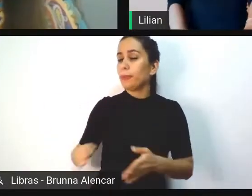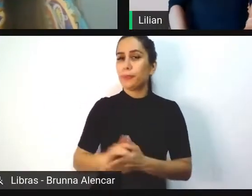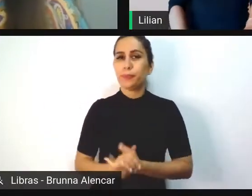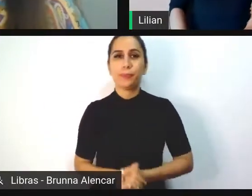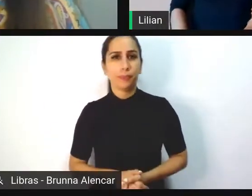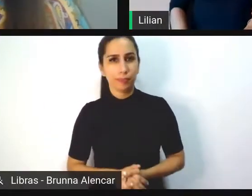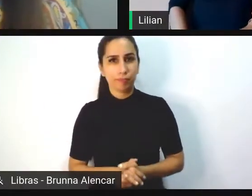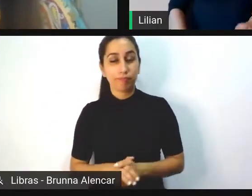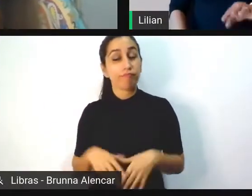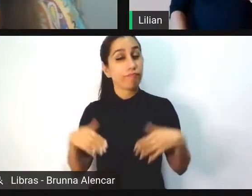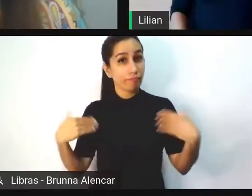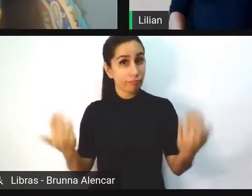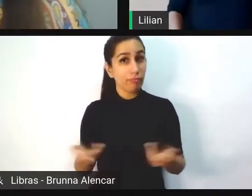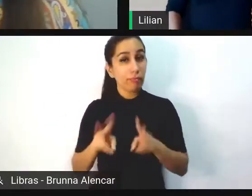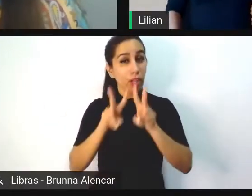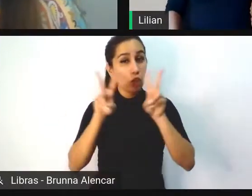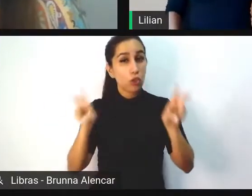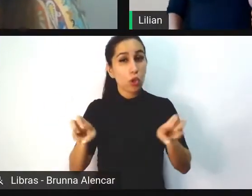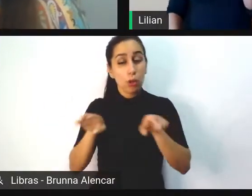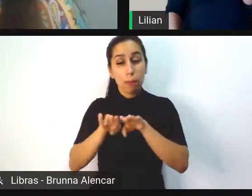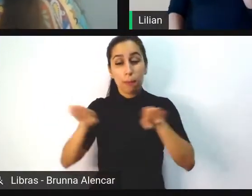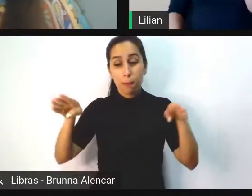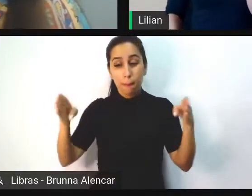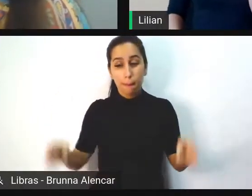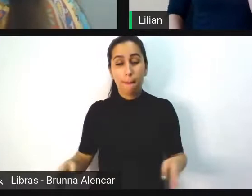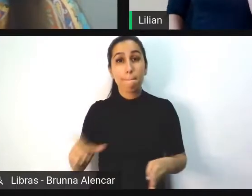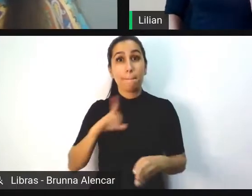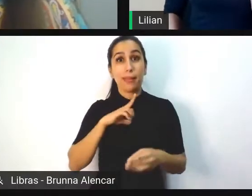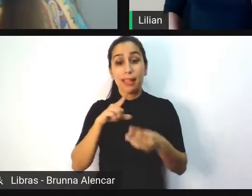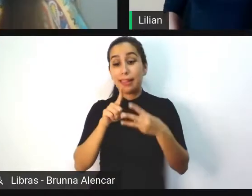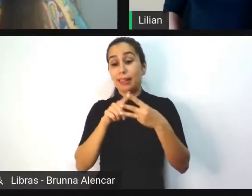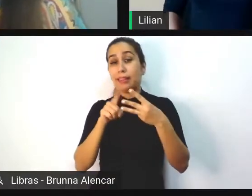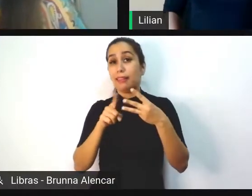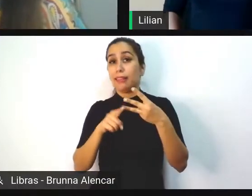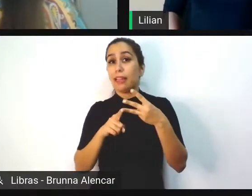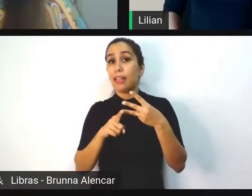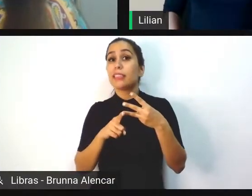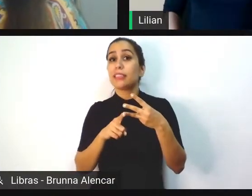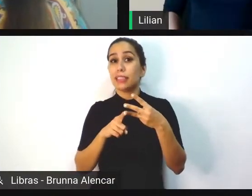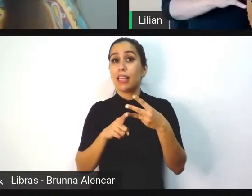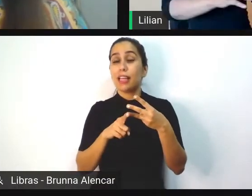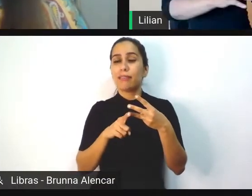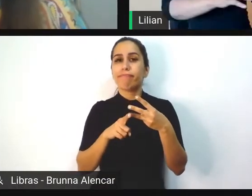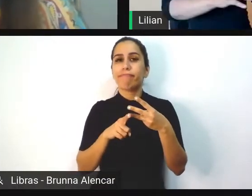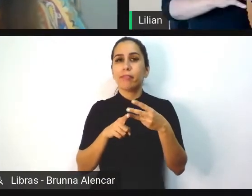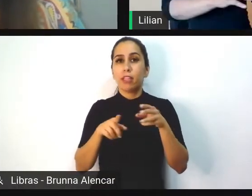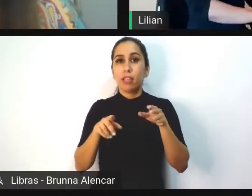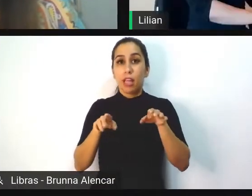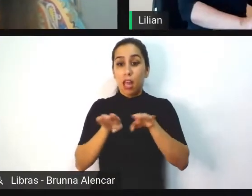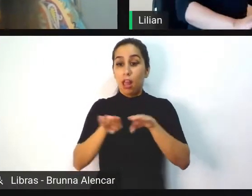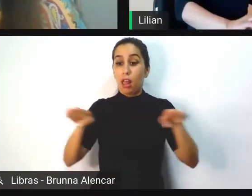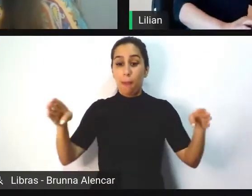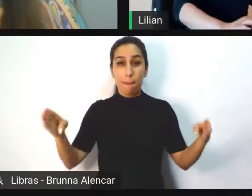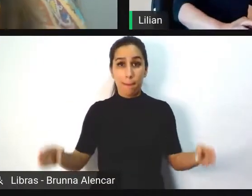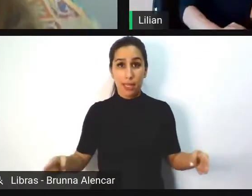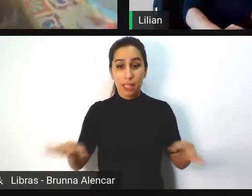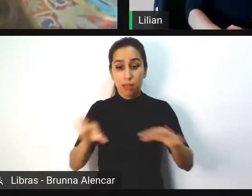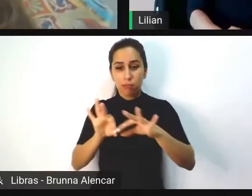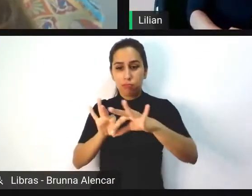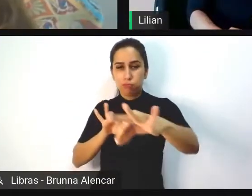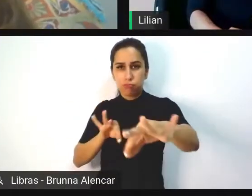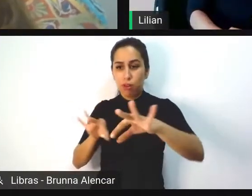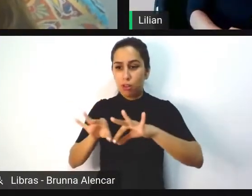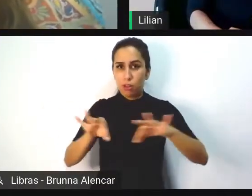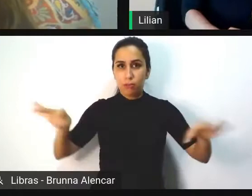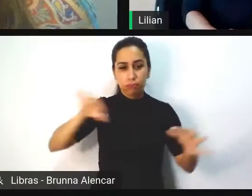Sobre a mesa, nós temos 3 medidas, né? Então, a largura